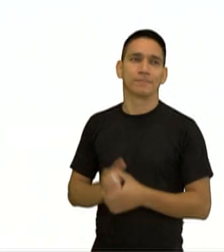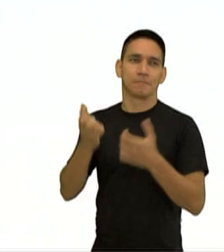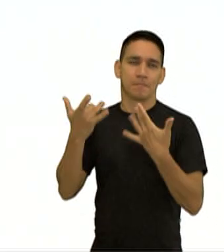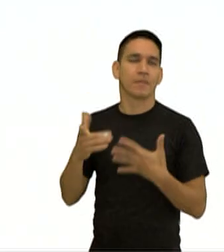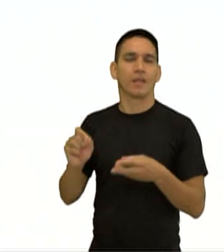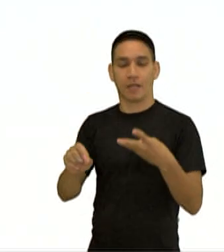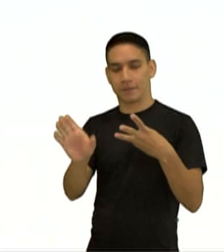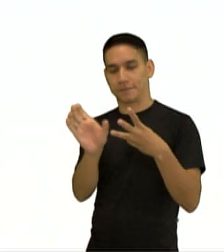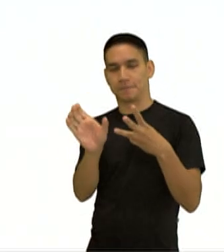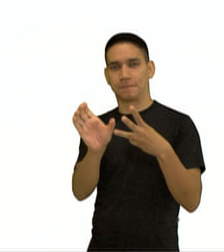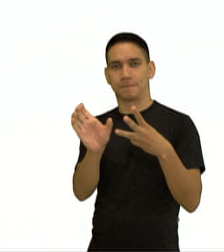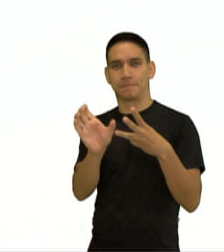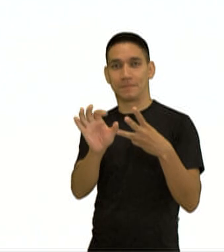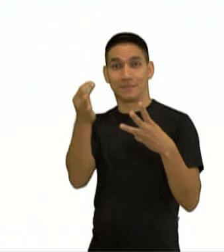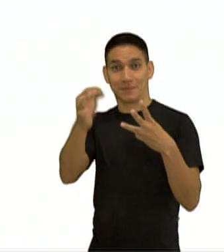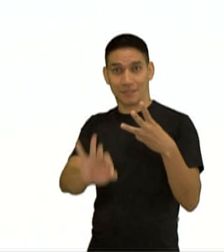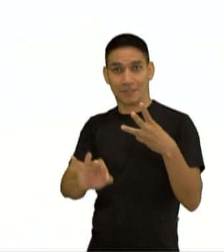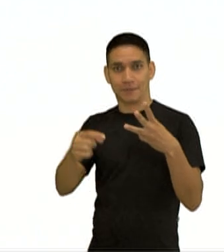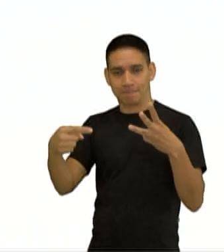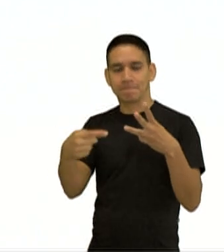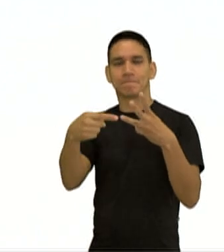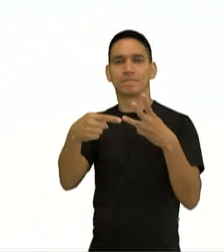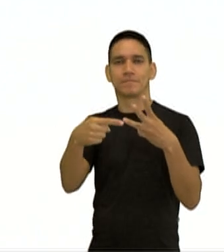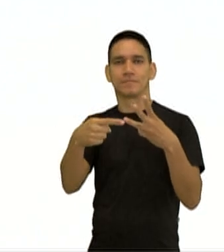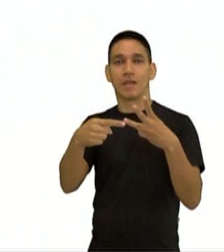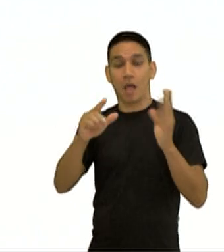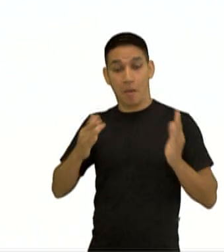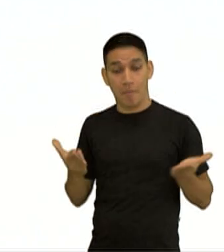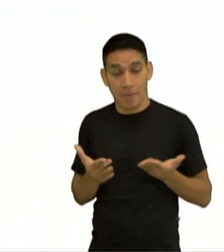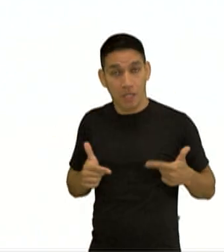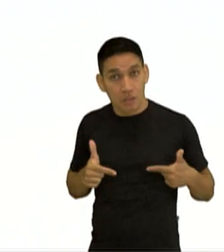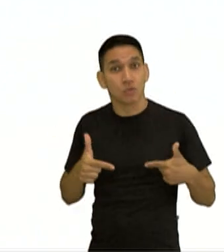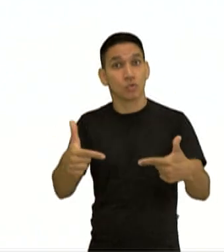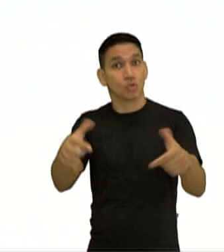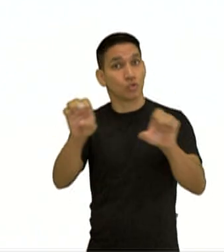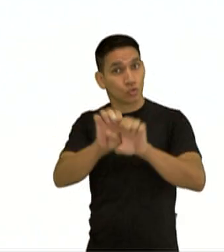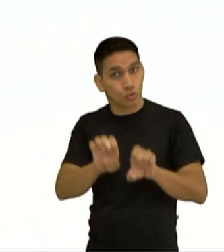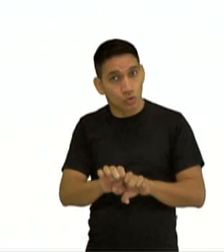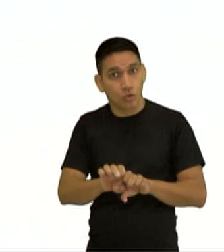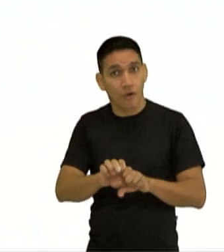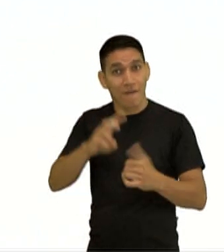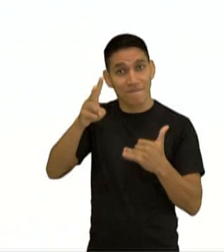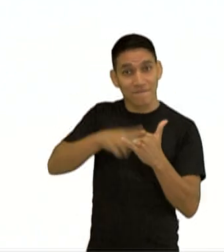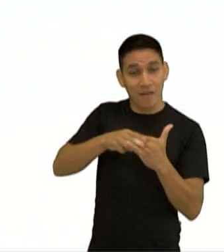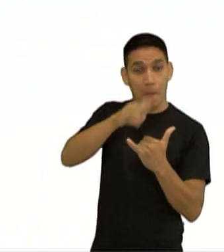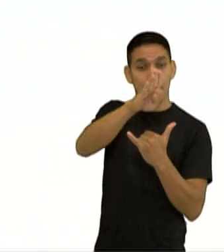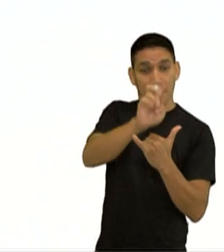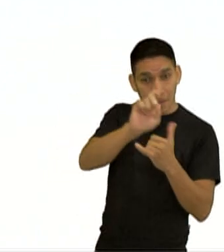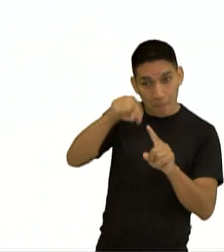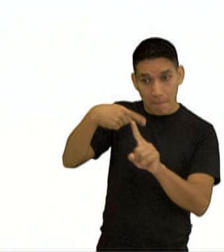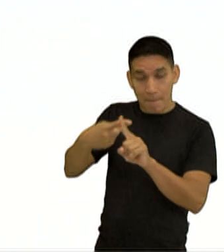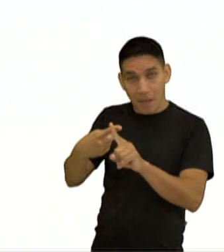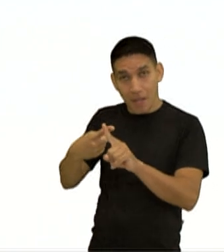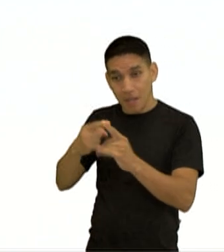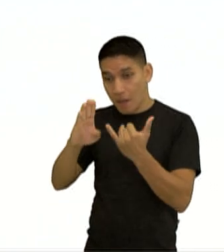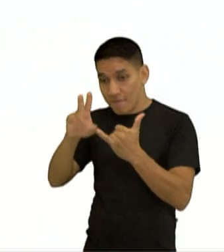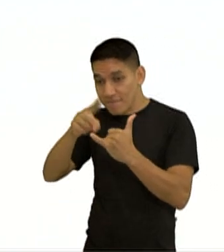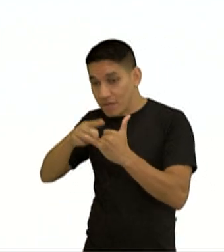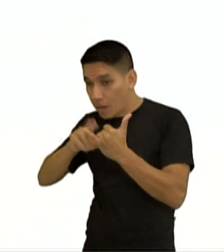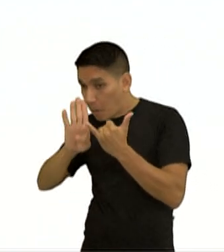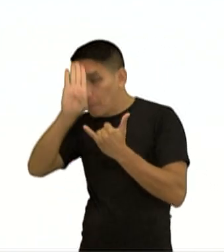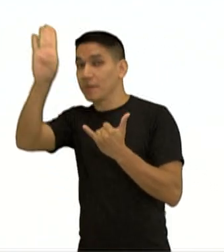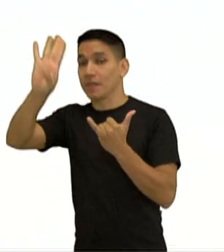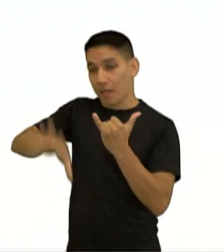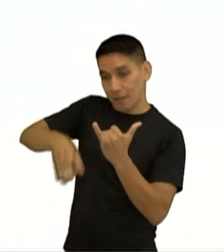studying. Estrutura de verbo to be, presente contínuo, perdão. Verbo to be e o verbo principal, study, com o acréscimo